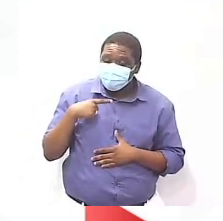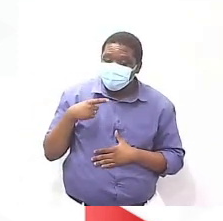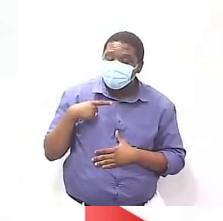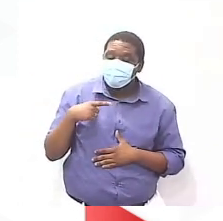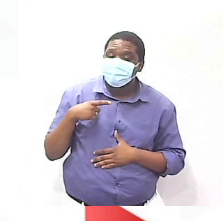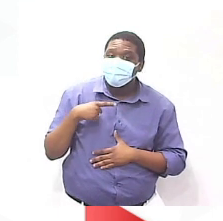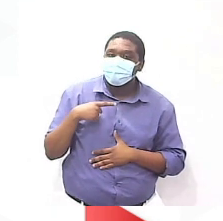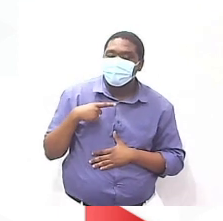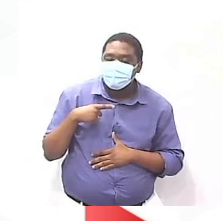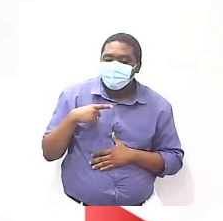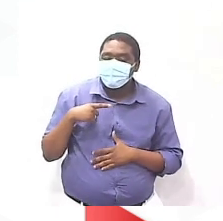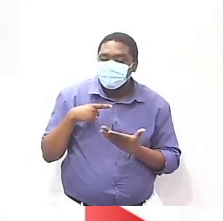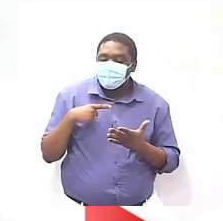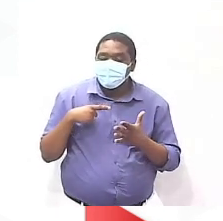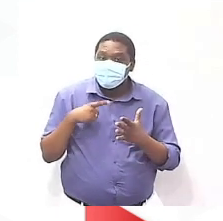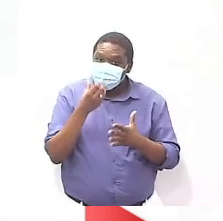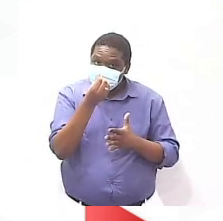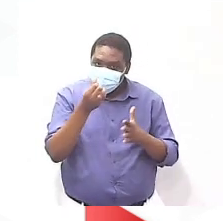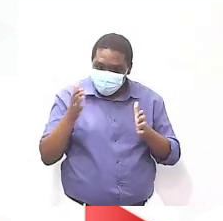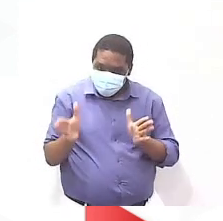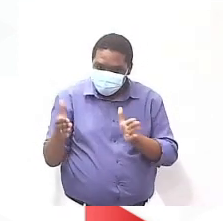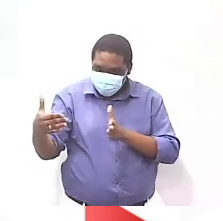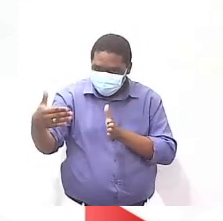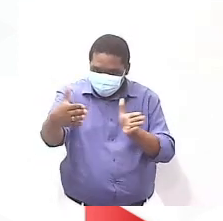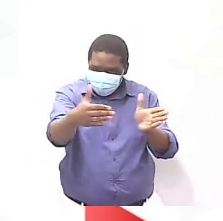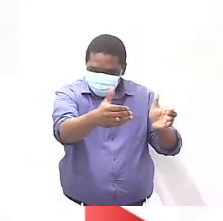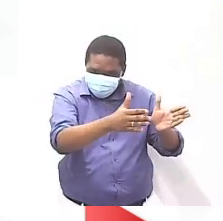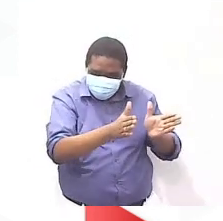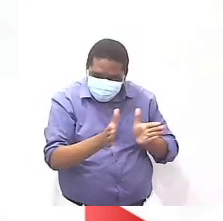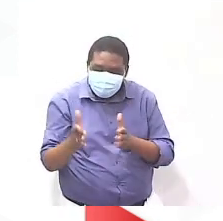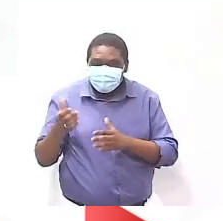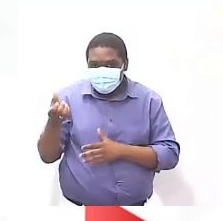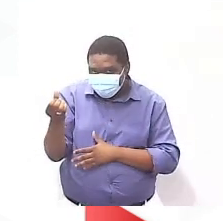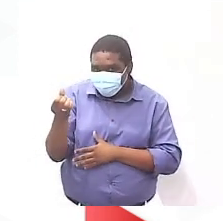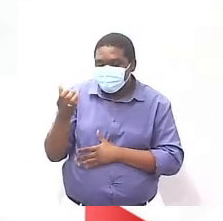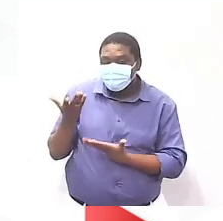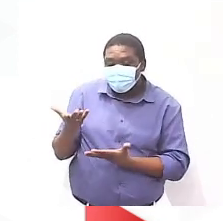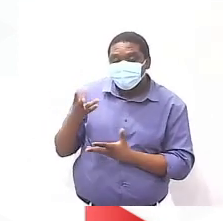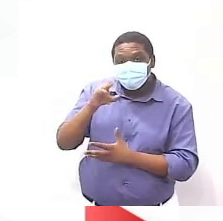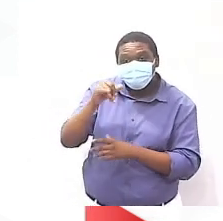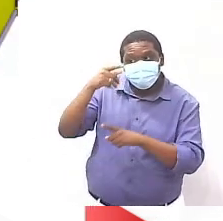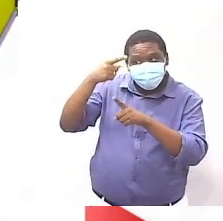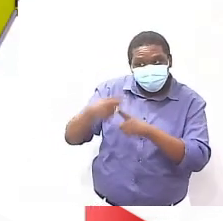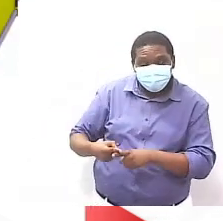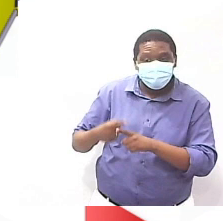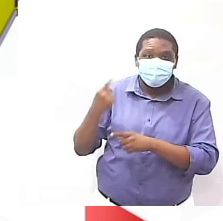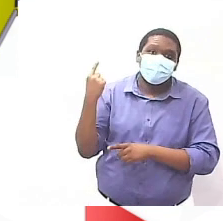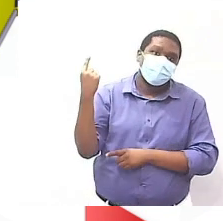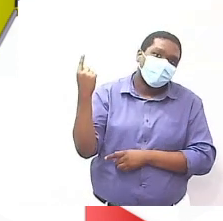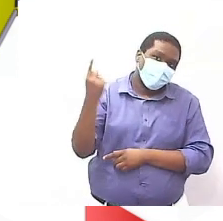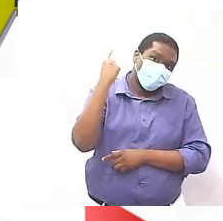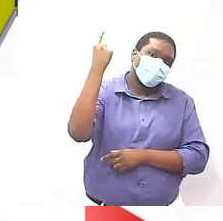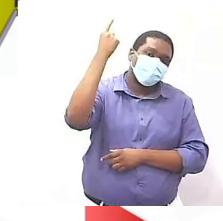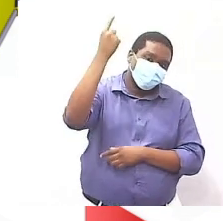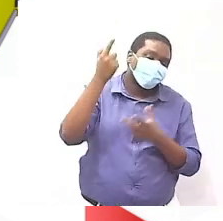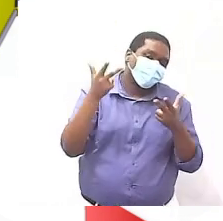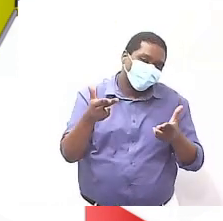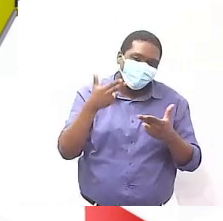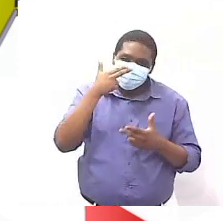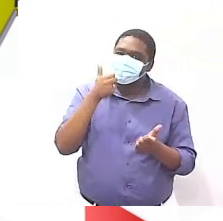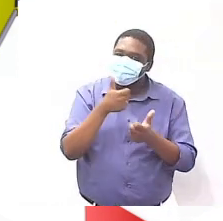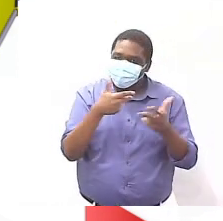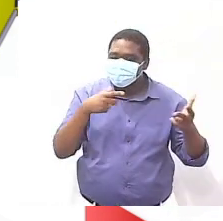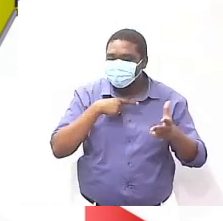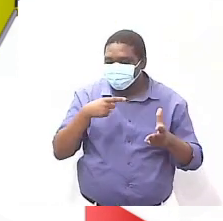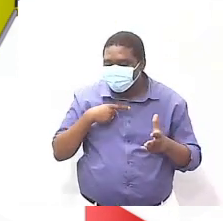base hexagonal. Eu vou pegar a área da base, que é um hexágono, e multiplicar pela sua altura. A mesma coisa aí a gente vai ter